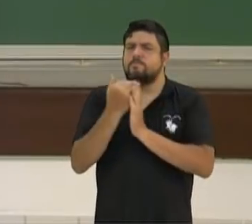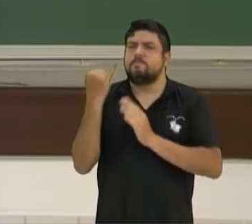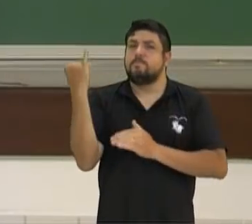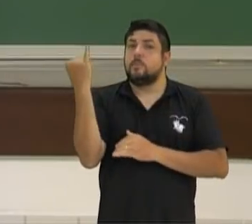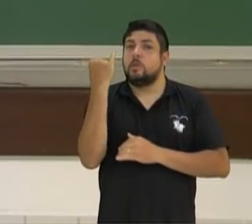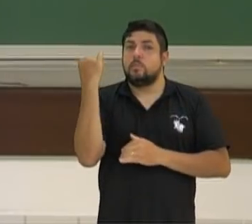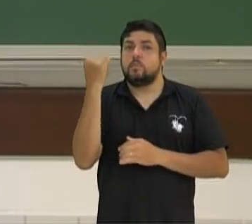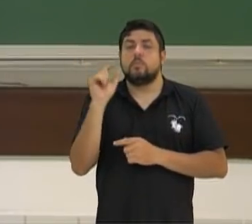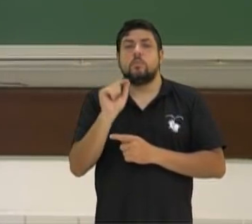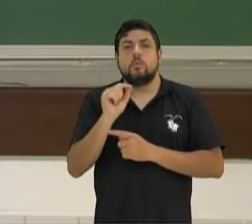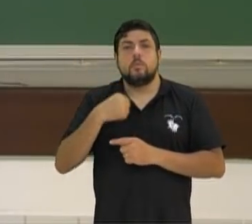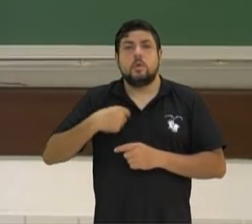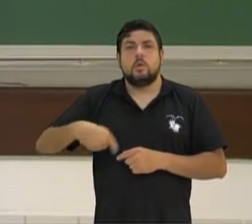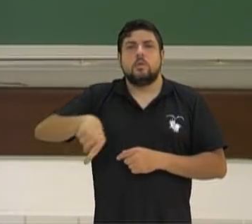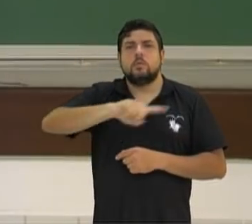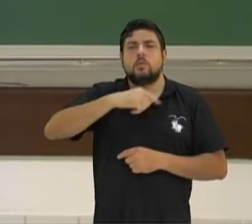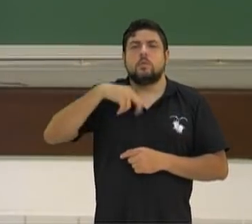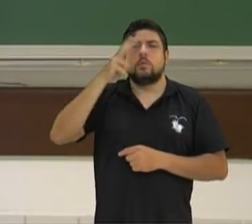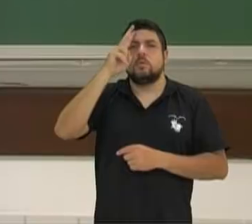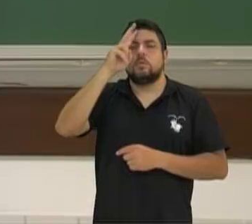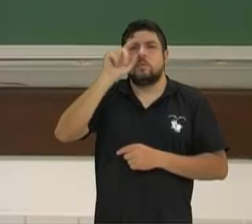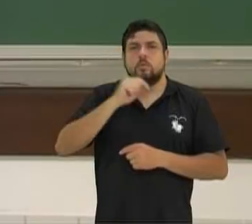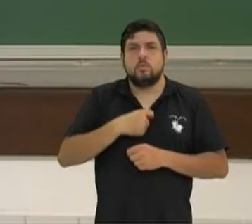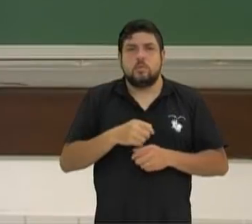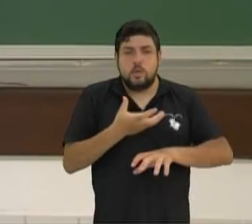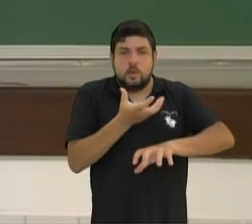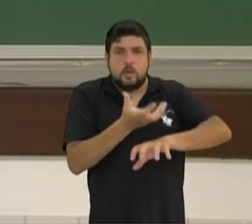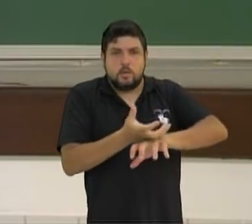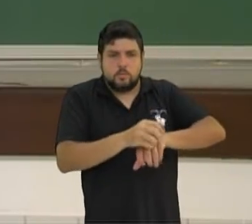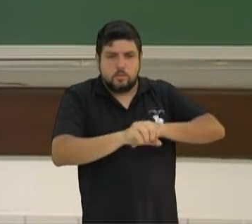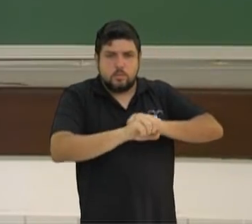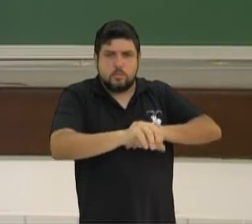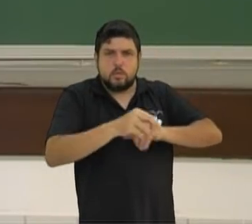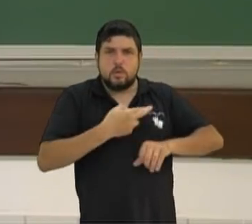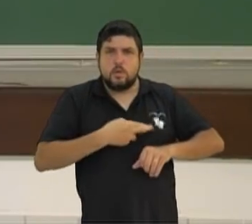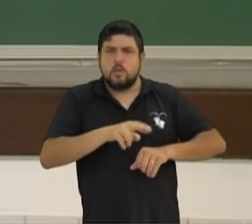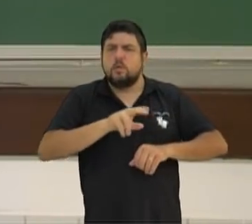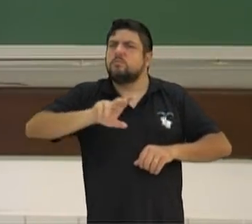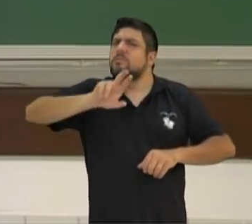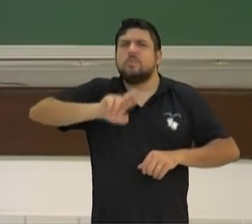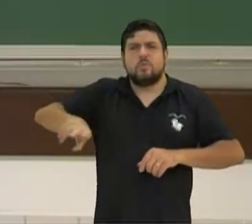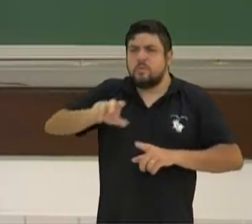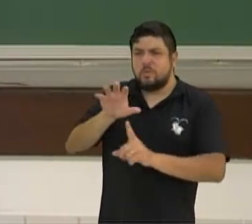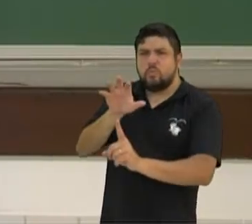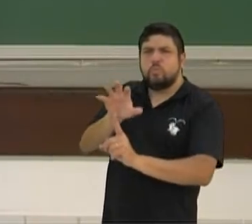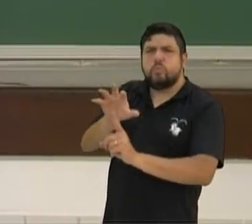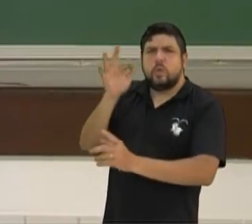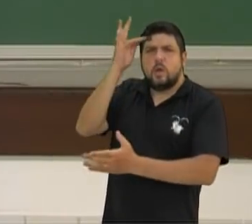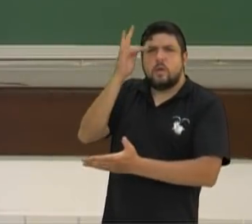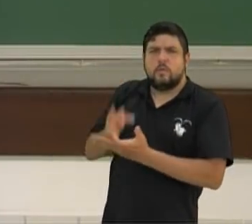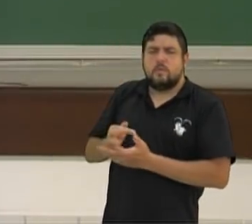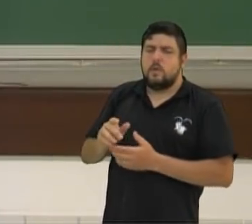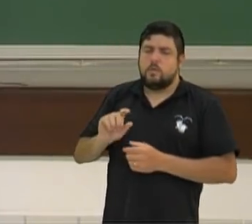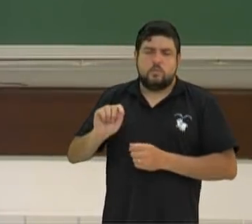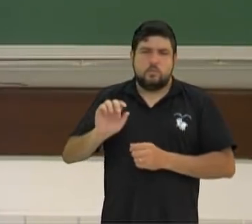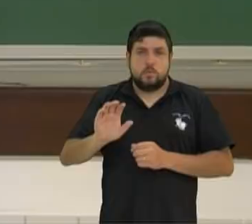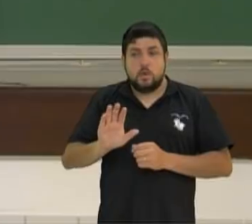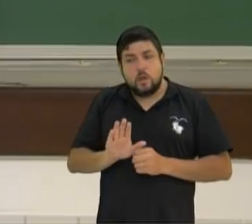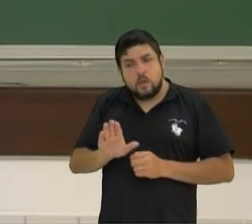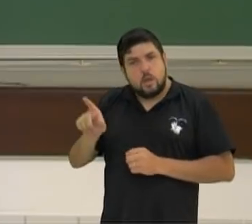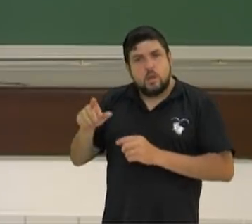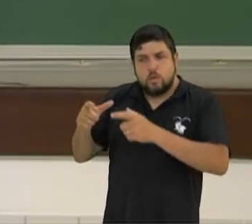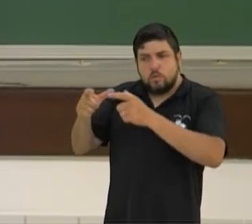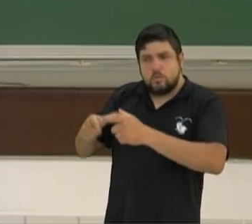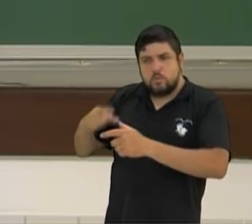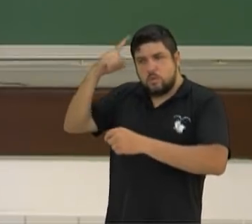nós relembramos que a função do ensino religioso não é doutrinar, não é catequese, não é ensinar fé, porque isso é lá no lugar sagrado.